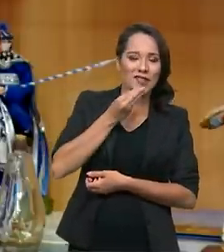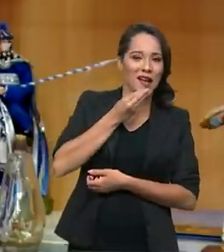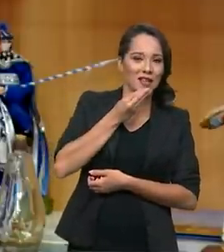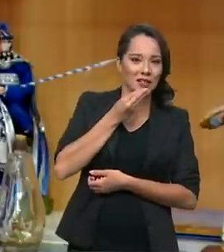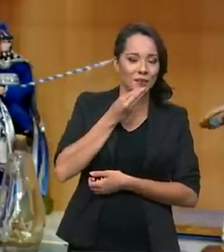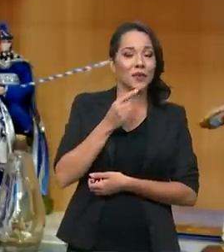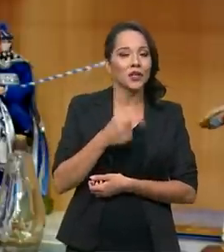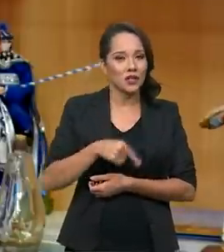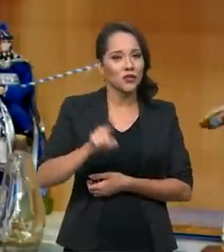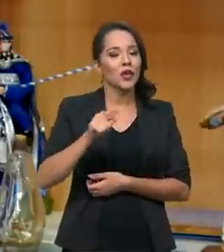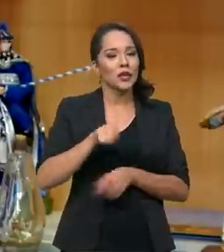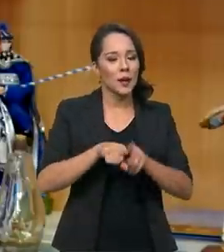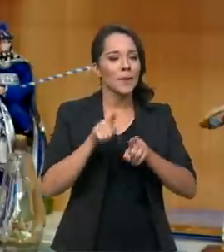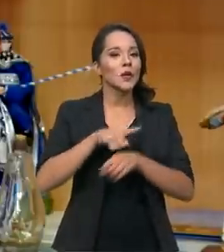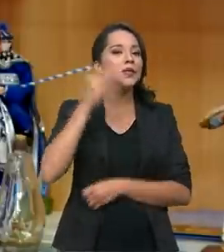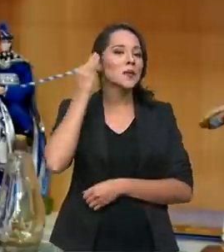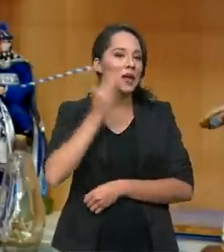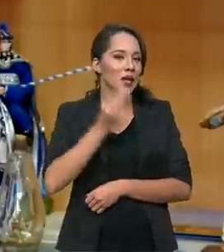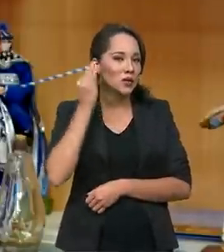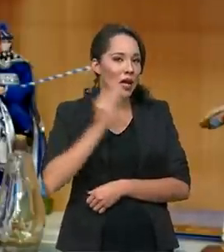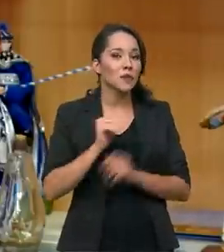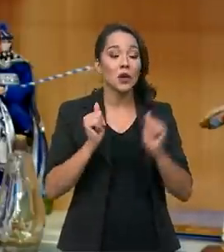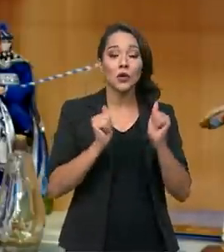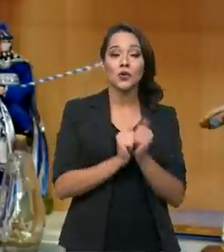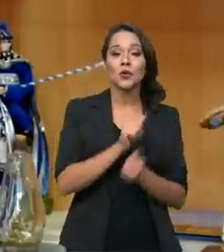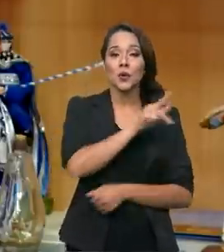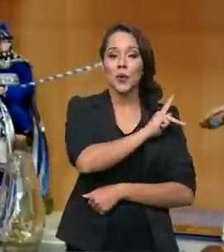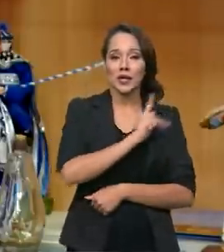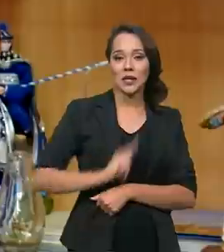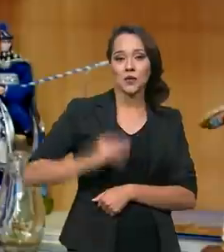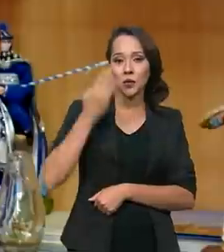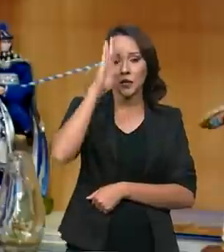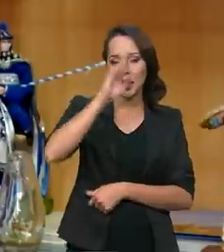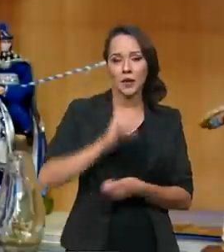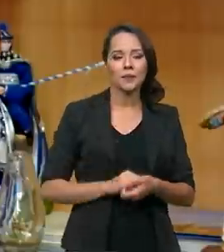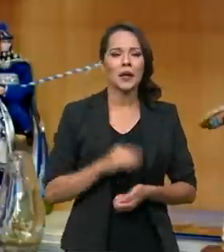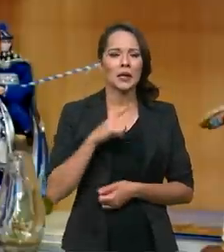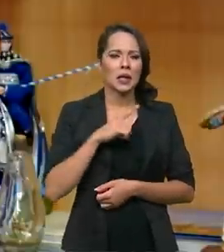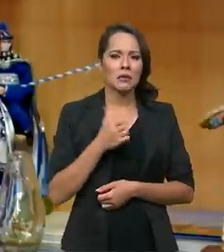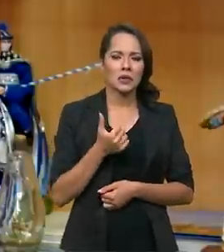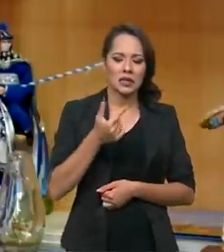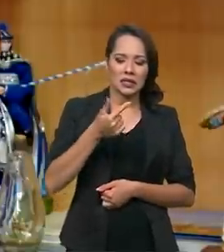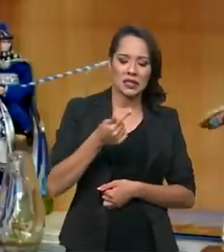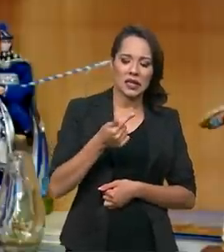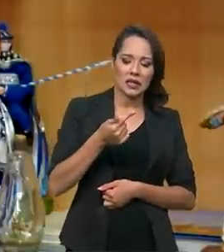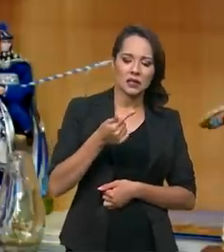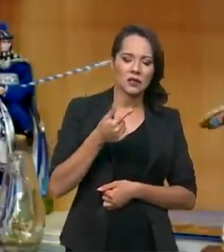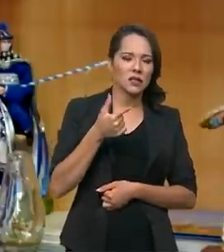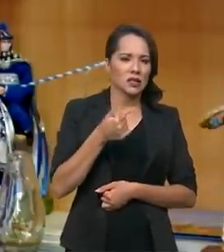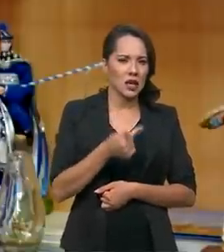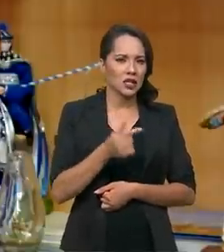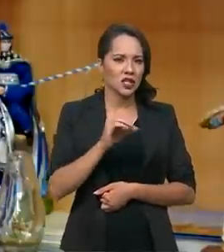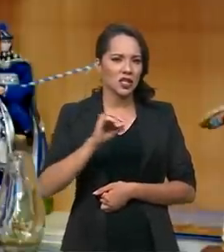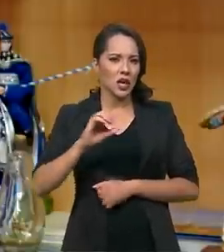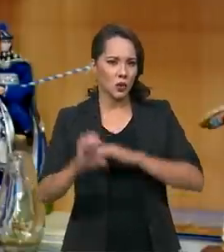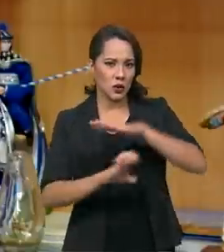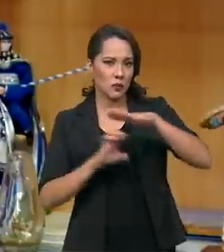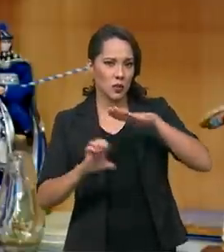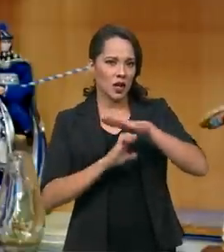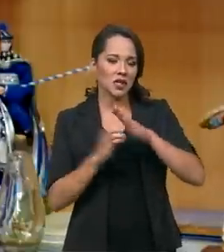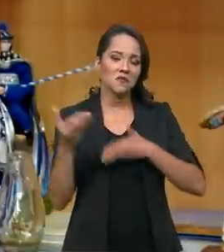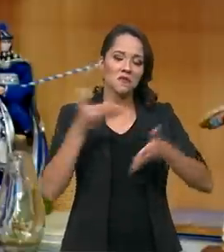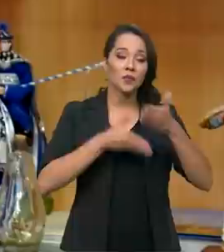como nós fomos agora por Emirados Árabes com o presidente bolsonaro vemos em torno de 700 e empresários nos